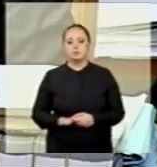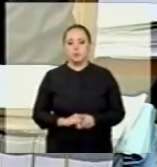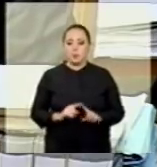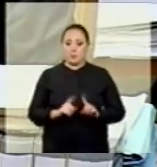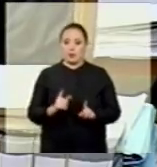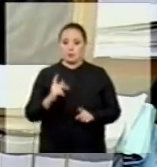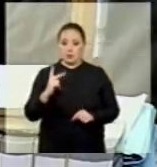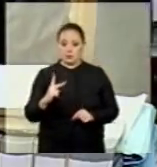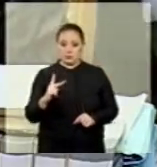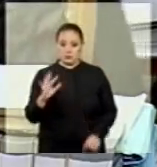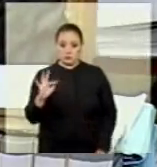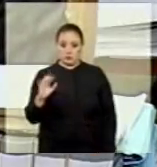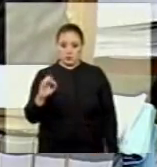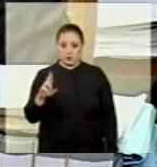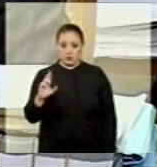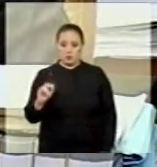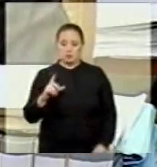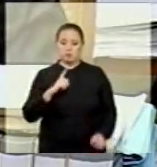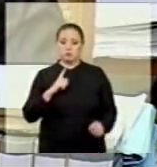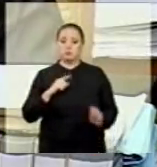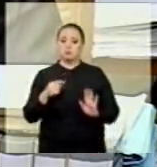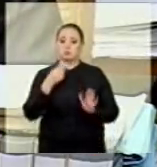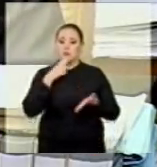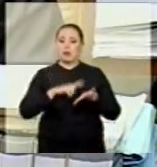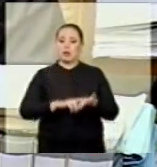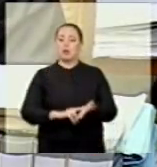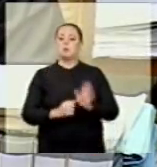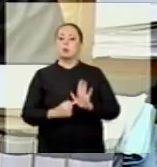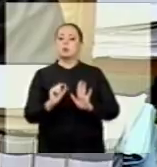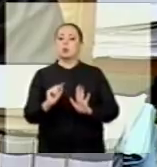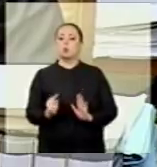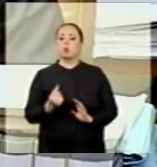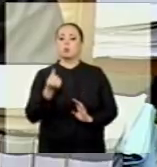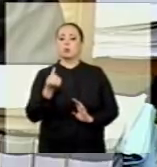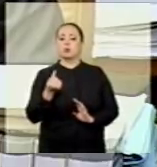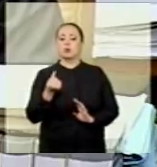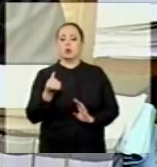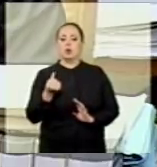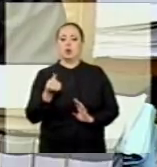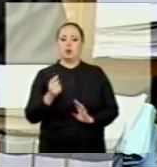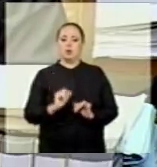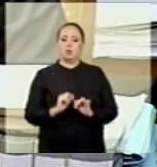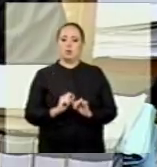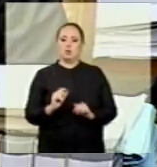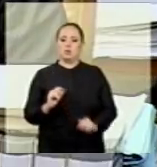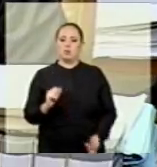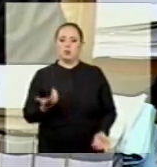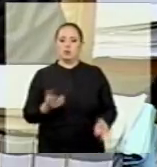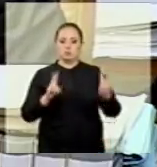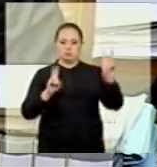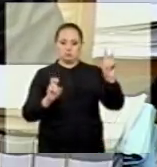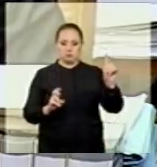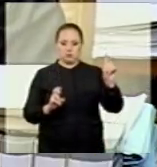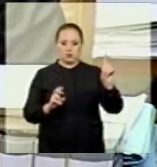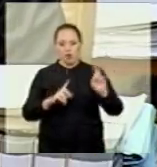foro, tal como prevista na Constituição da República, acha-se unicamente estabelecida ratione